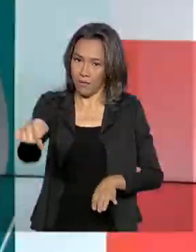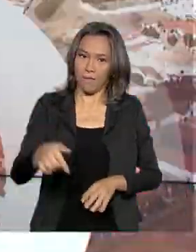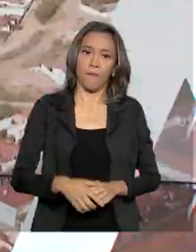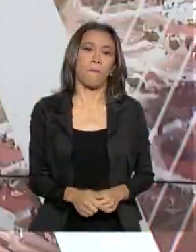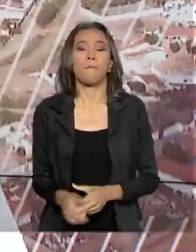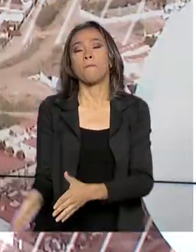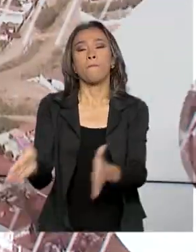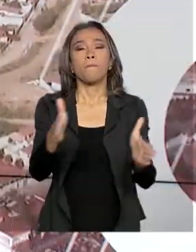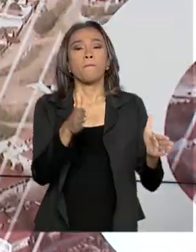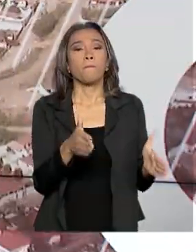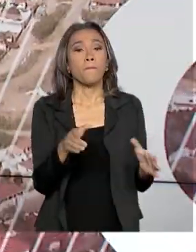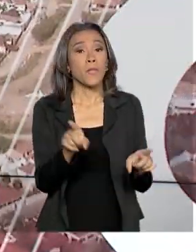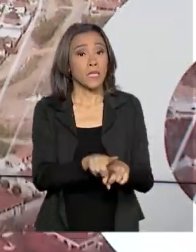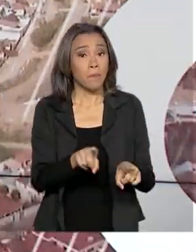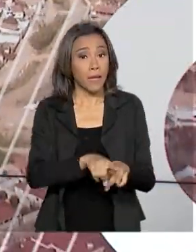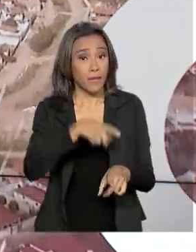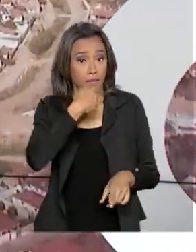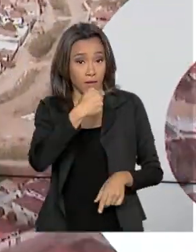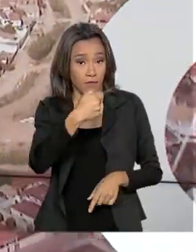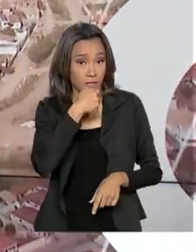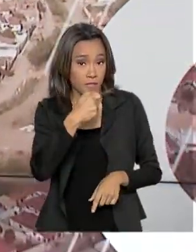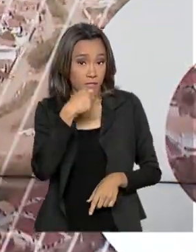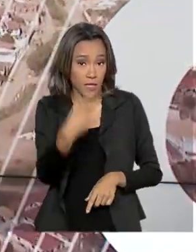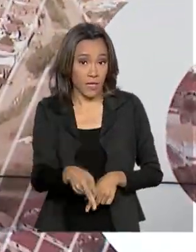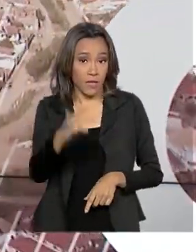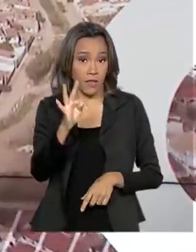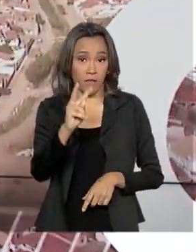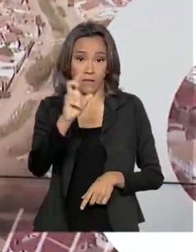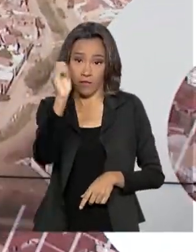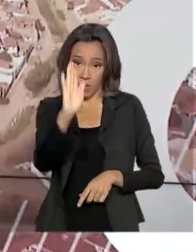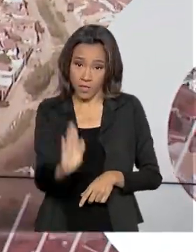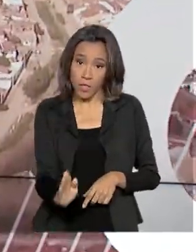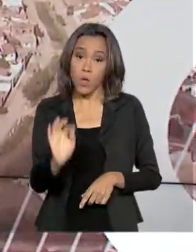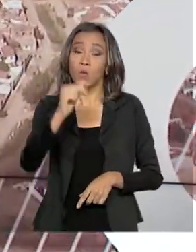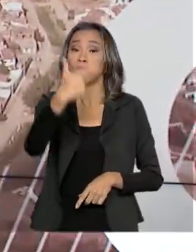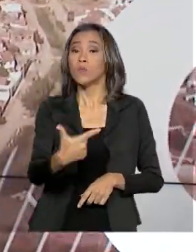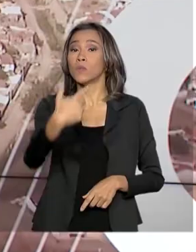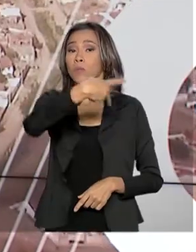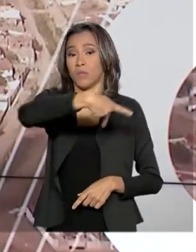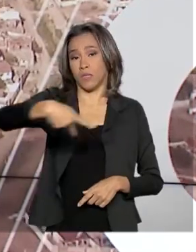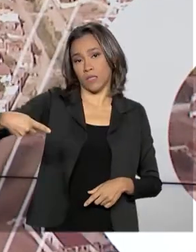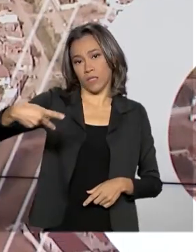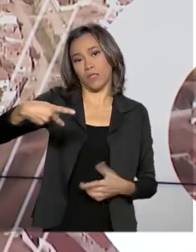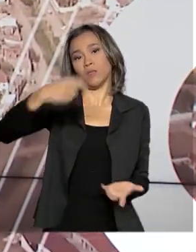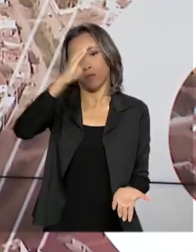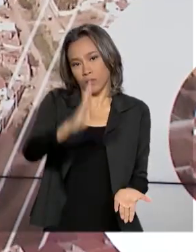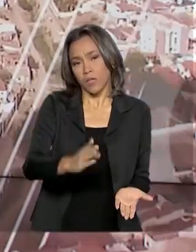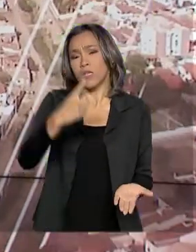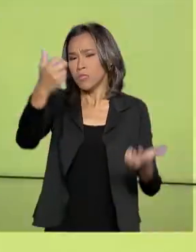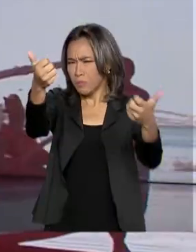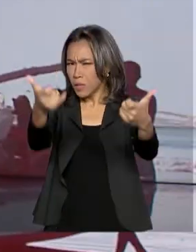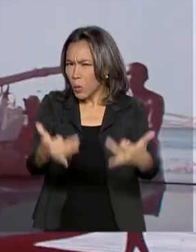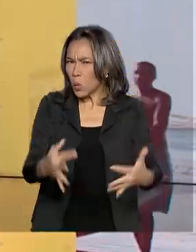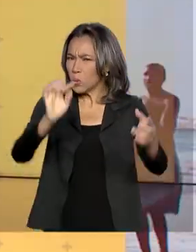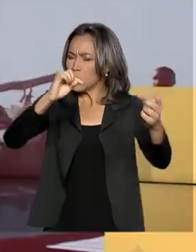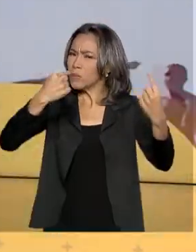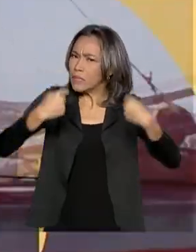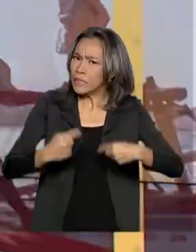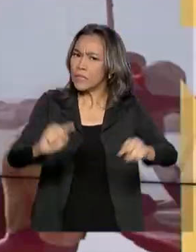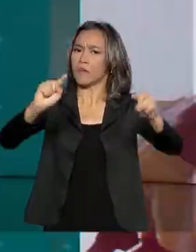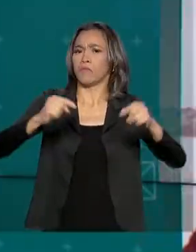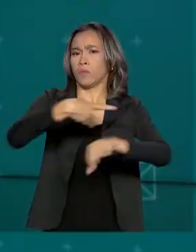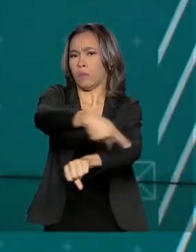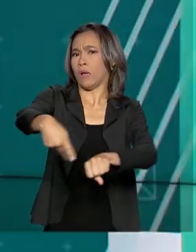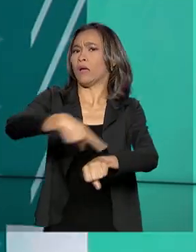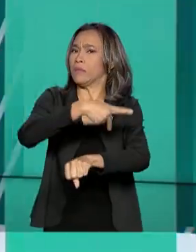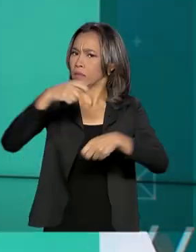E ainda em entrevista à TV Brasil, o vice-presidente Hamilton Mourão falou sobre os desafios que o país precisa avançar